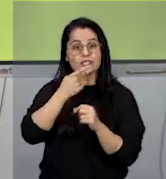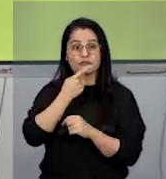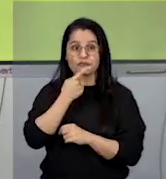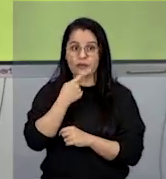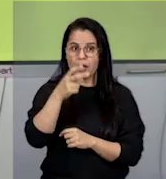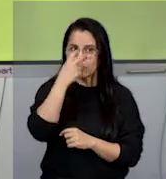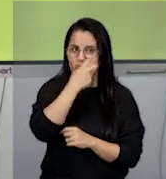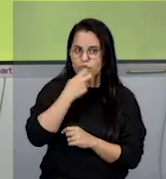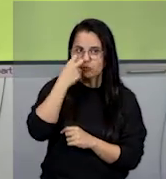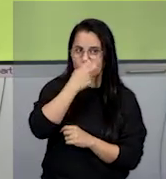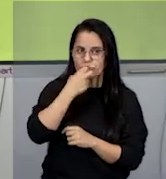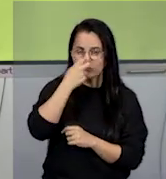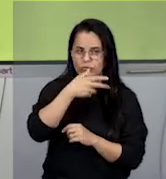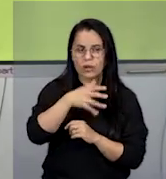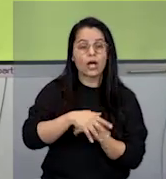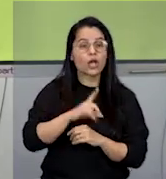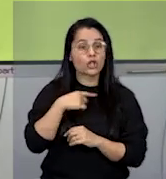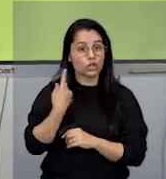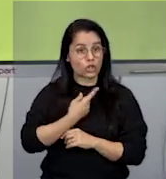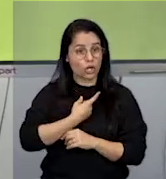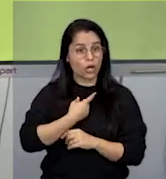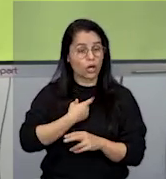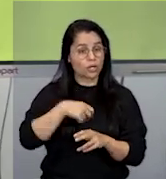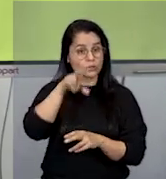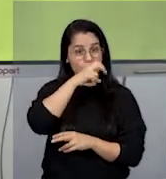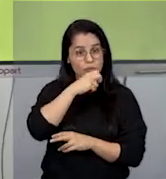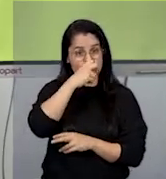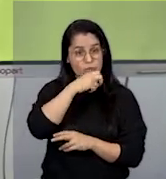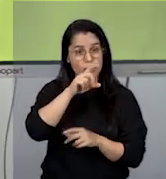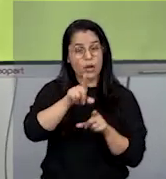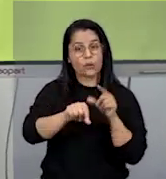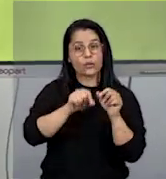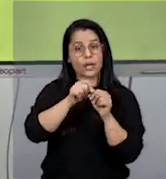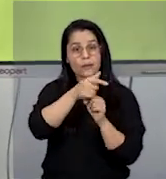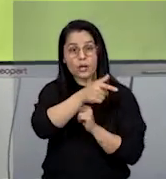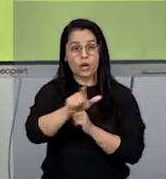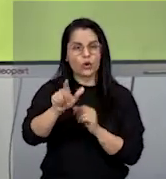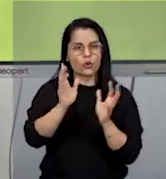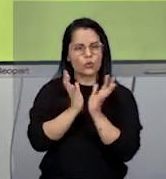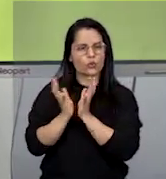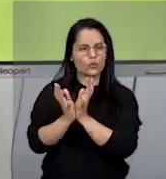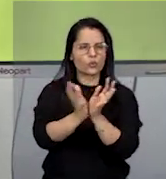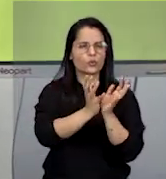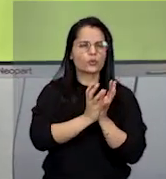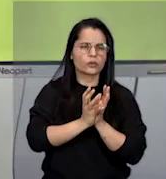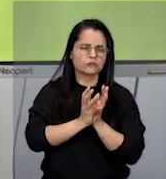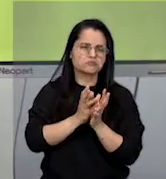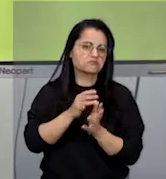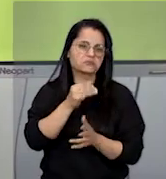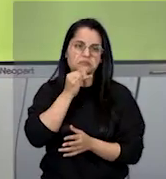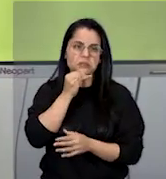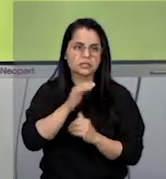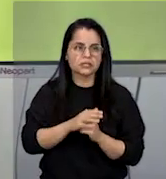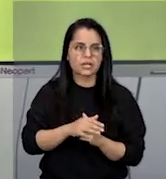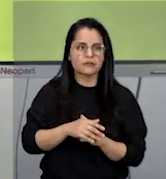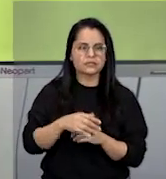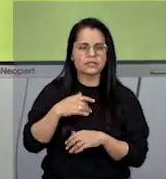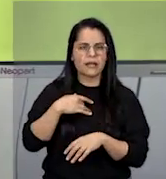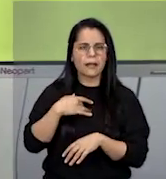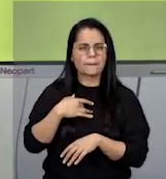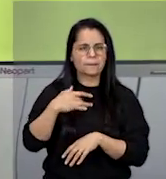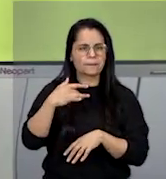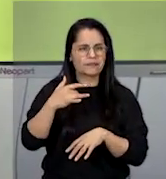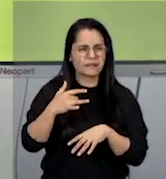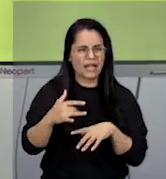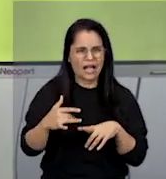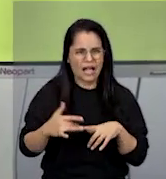falam, nós todos falamos, e que servem para outras situações, igual eu falei, machuquei a